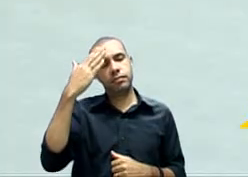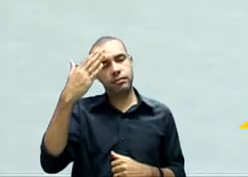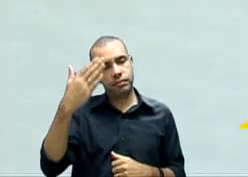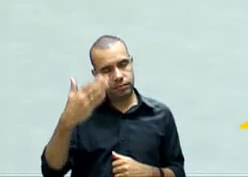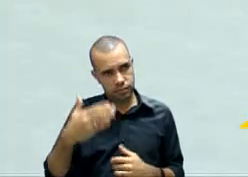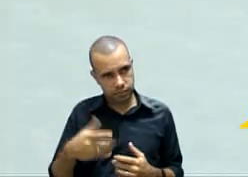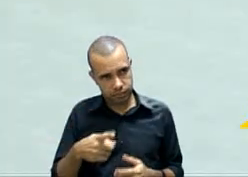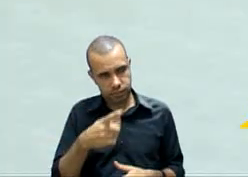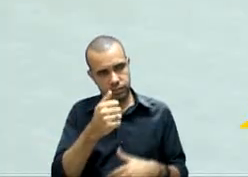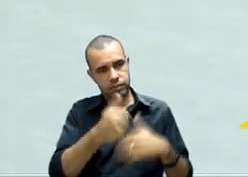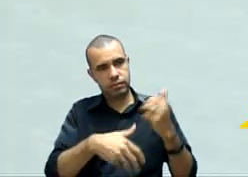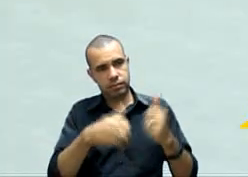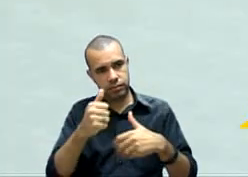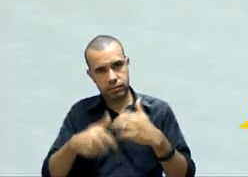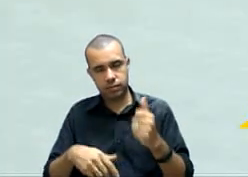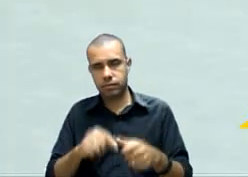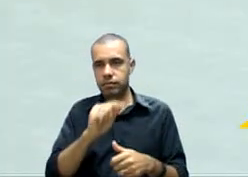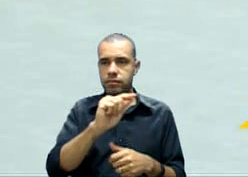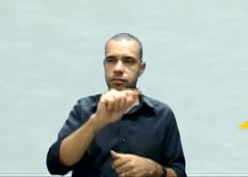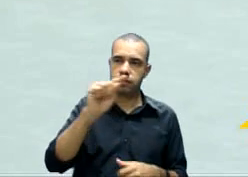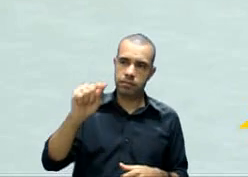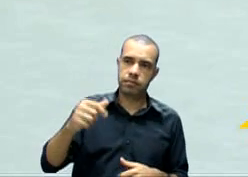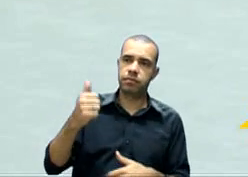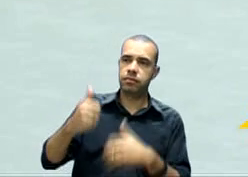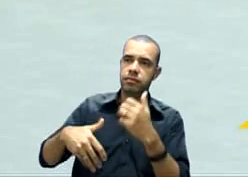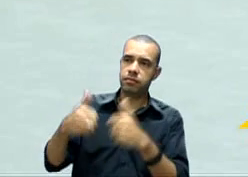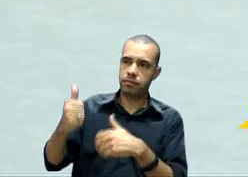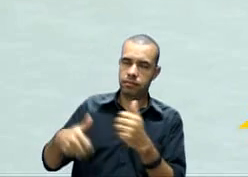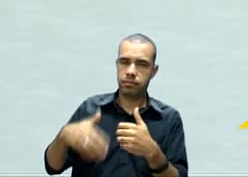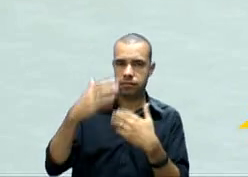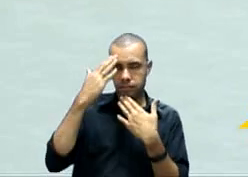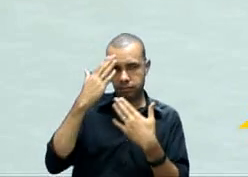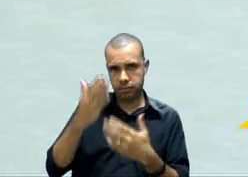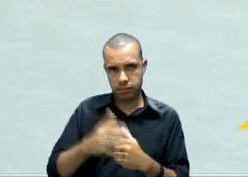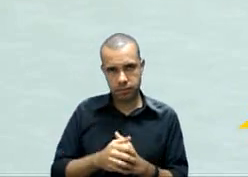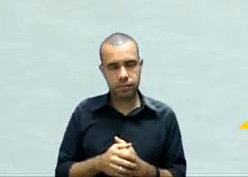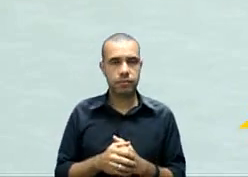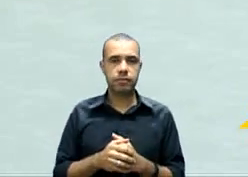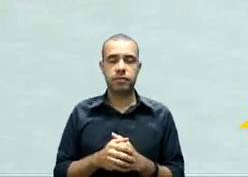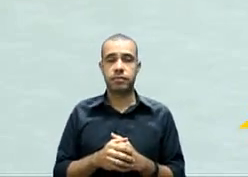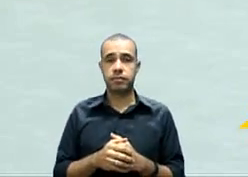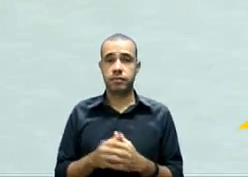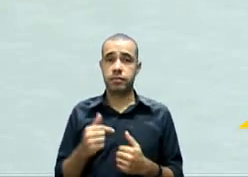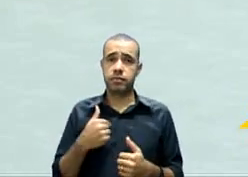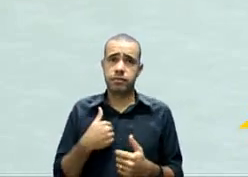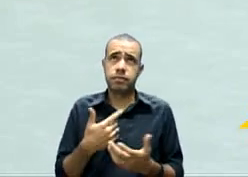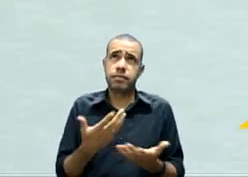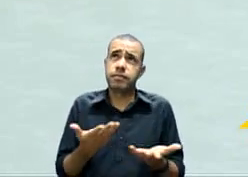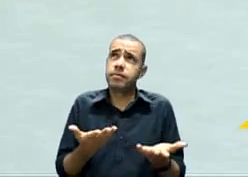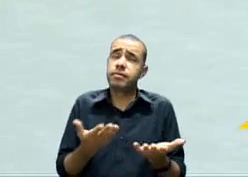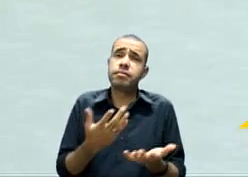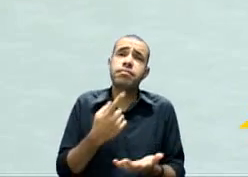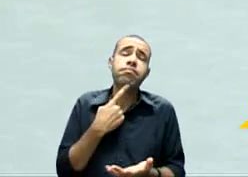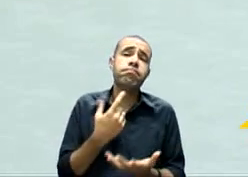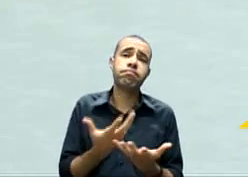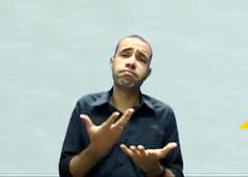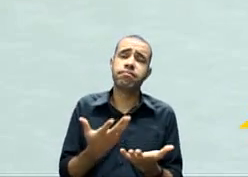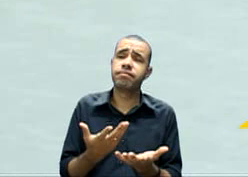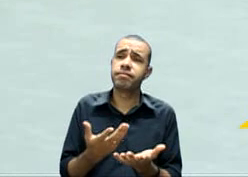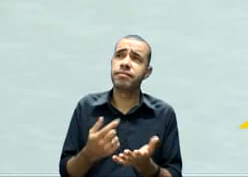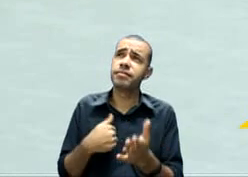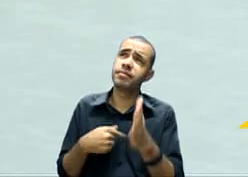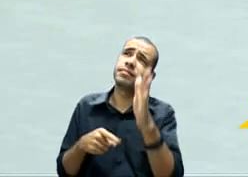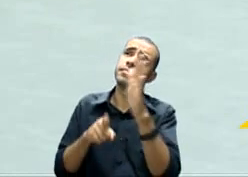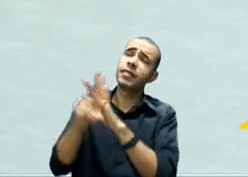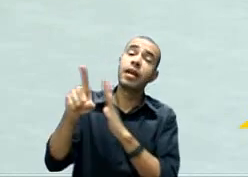Irineu, pastor Luiz Santos, vereadora Cíntia. Eu quero justificar esse requerimento. Na verdade,